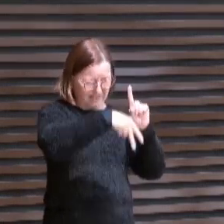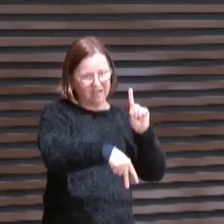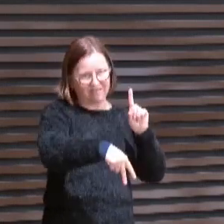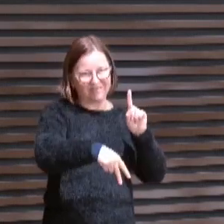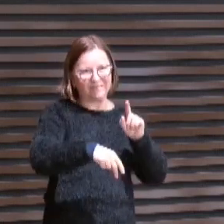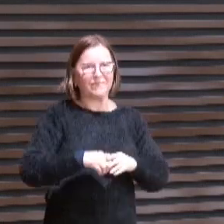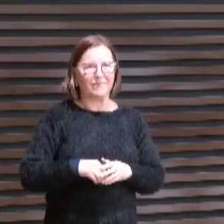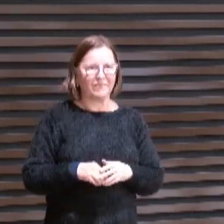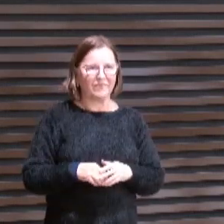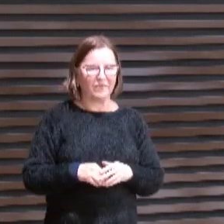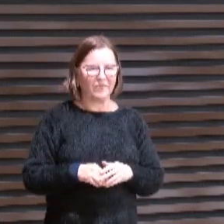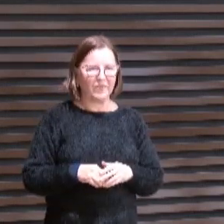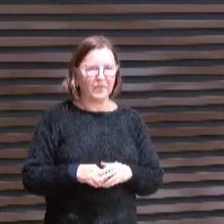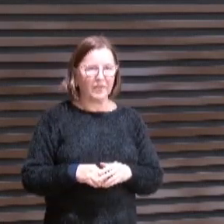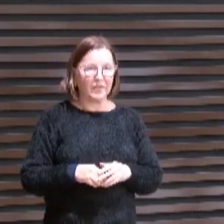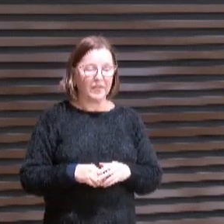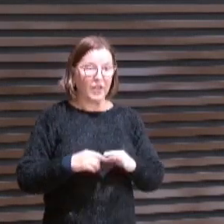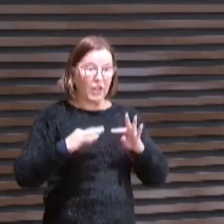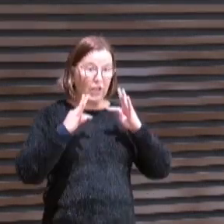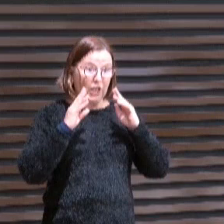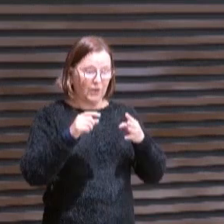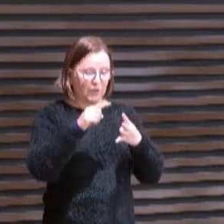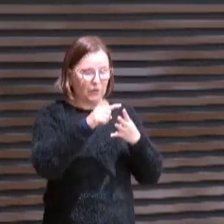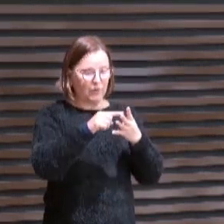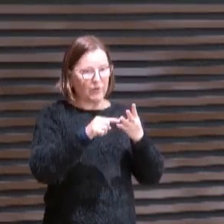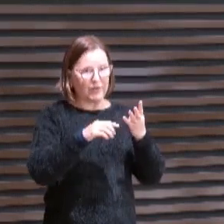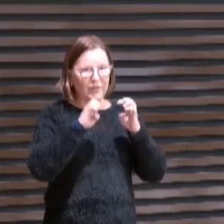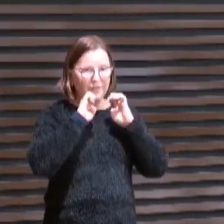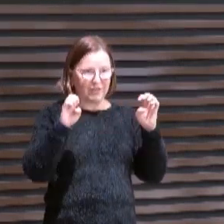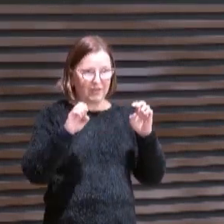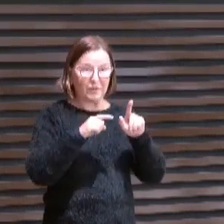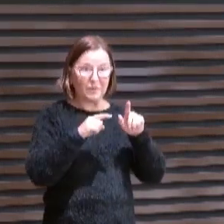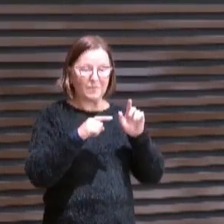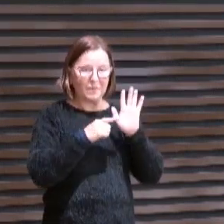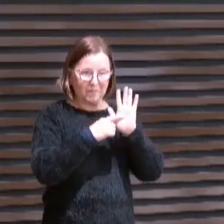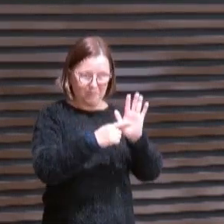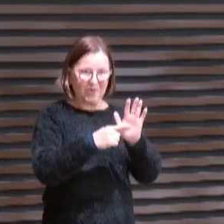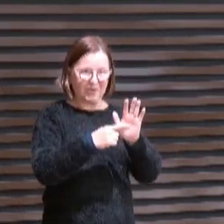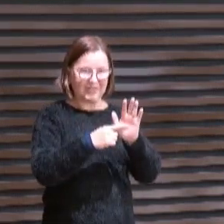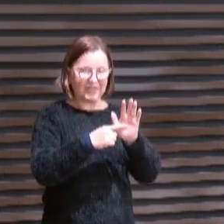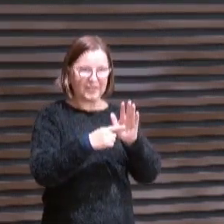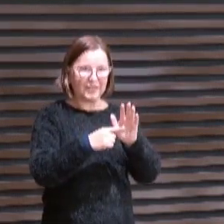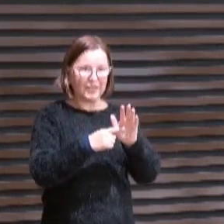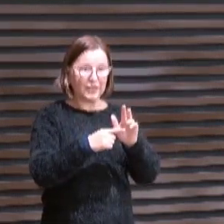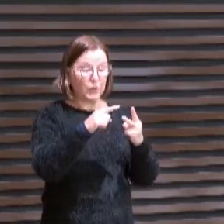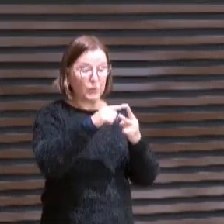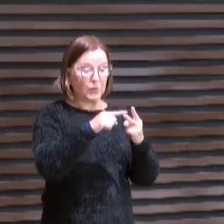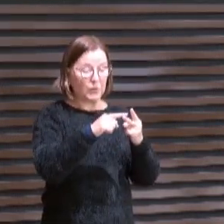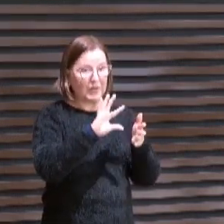Todos os evangelistas narram esse fato. E narram que os ladrões estavam zombando dele